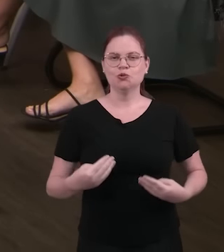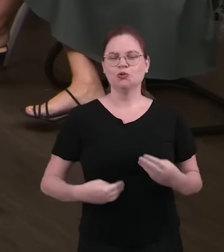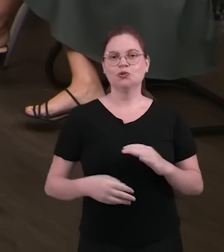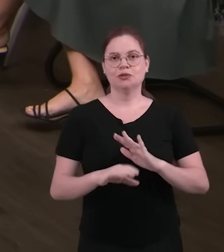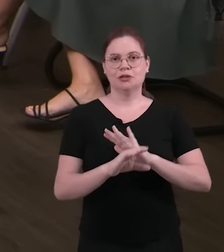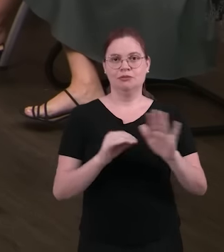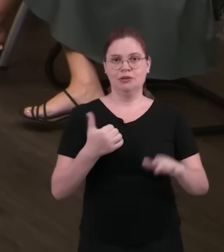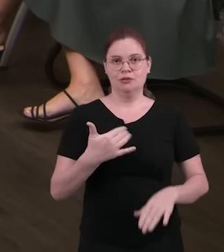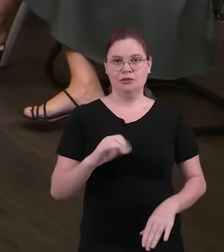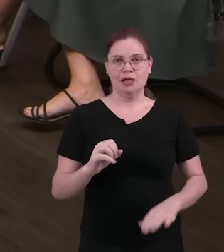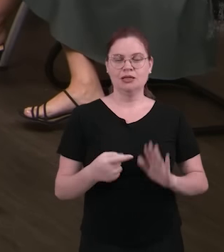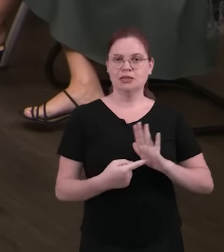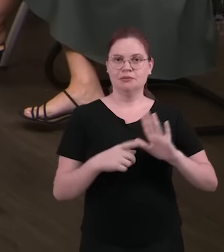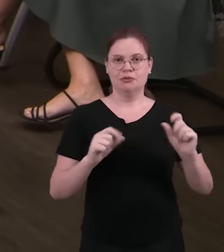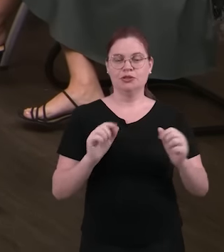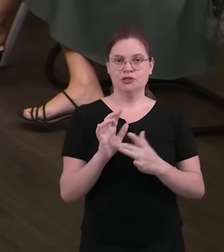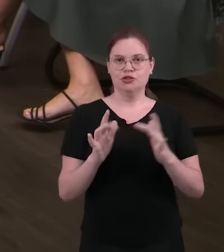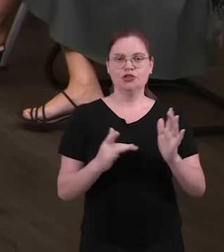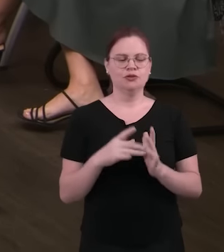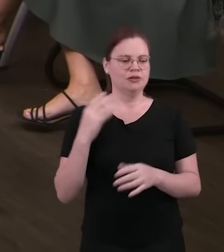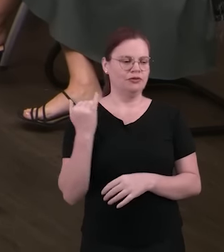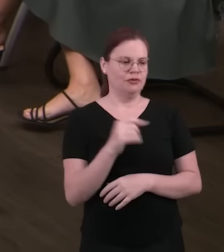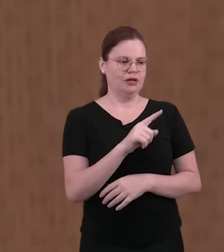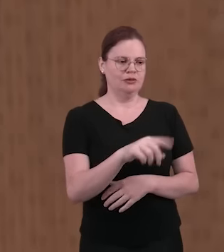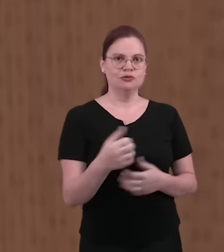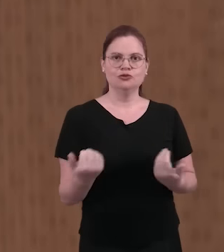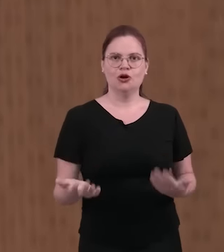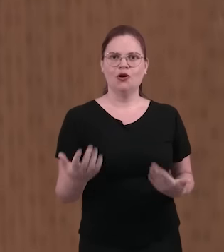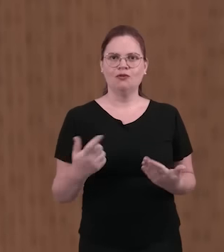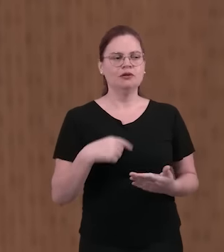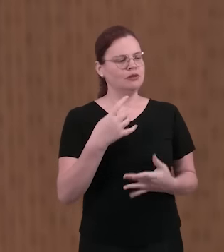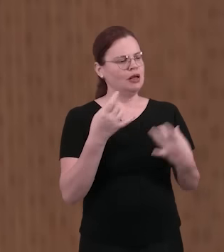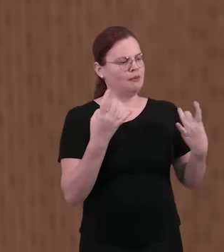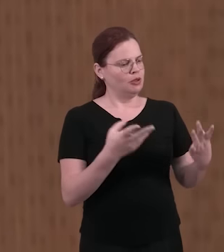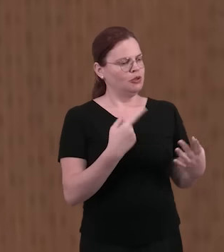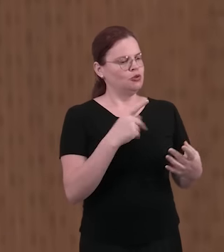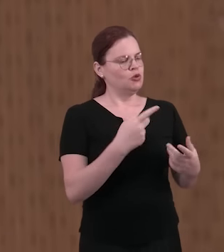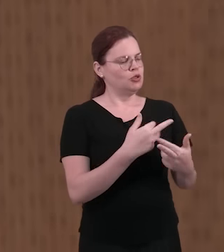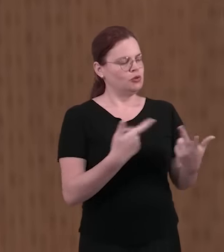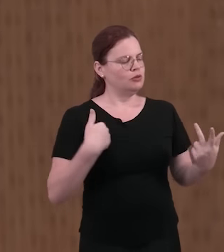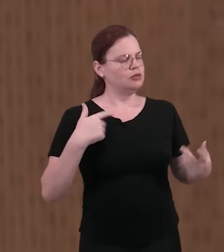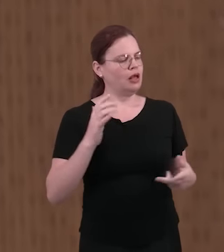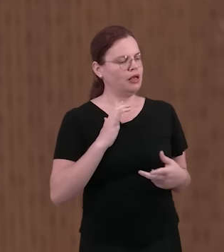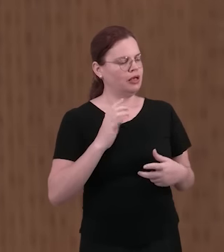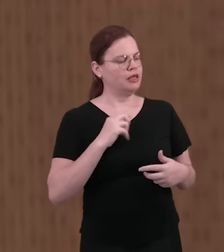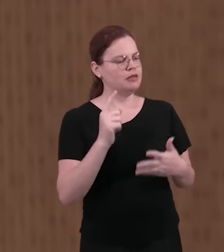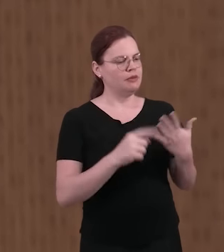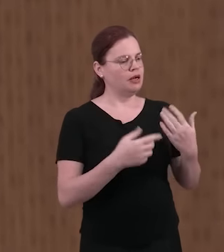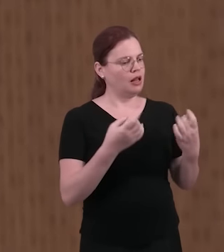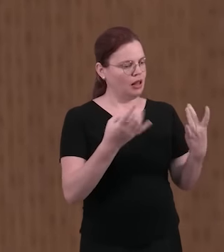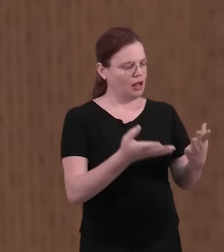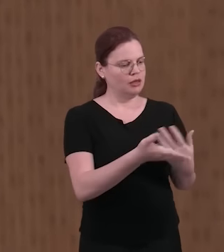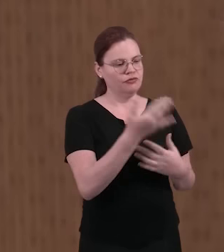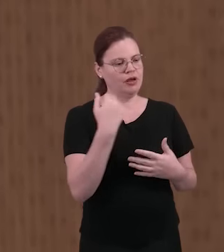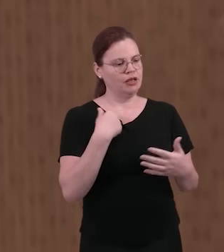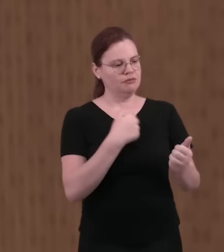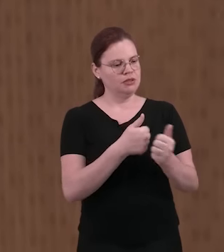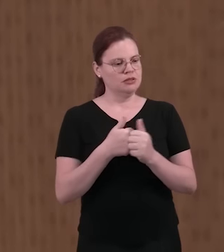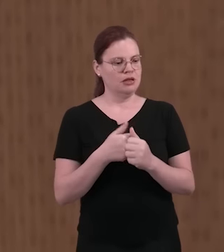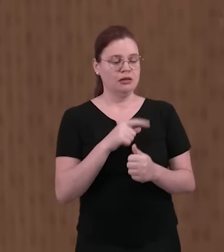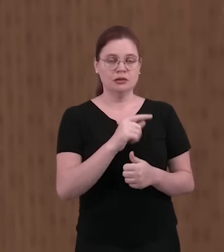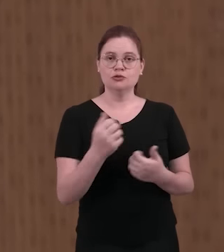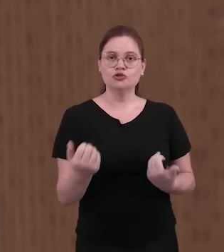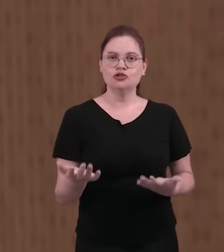ele fala com aquele jovem, deixa tudo que tem, deixa todas as suas riquezas, o dinheiro e me segue. E ele ficou triste,